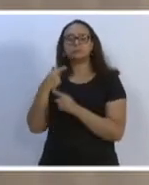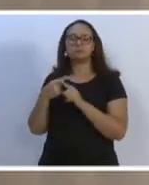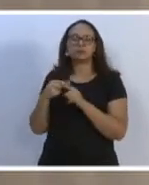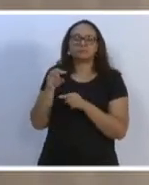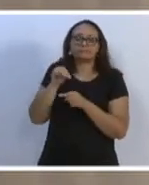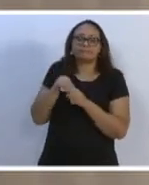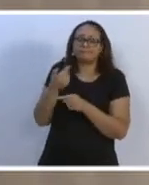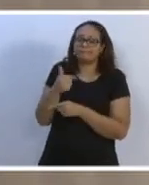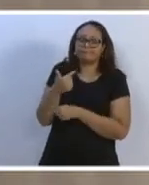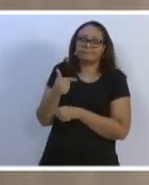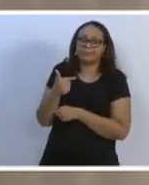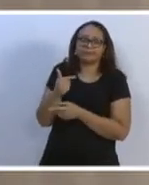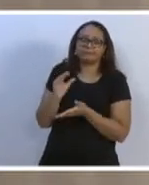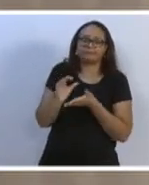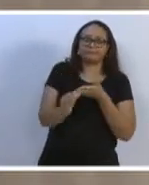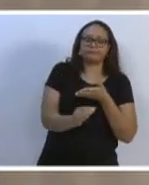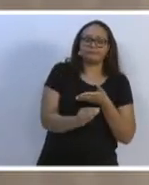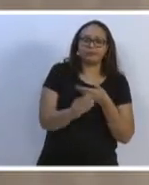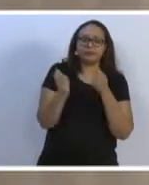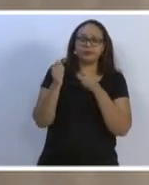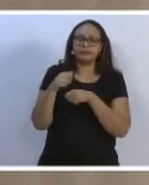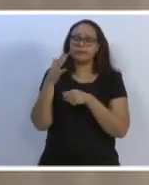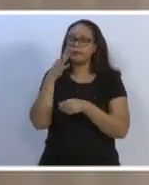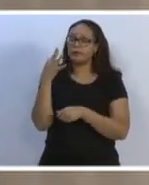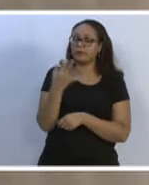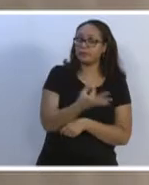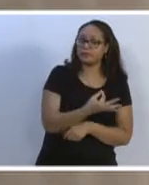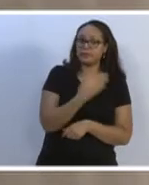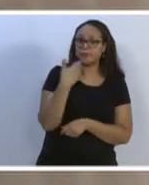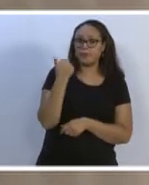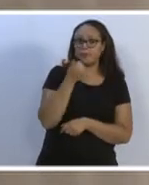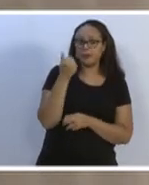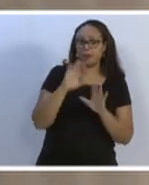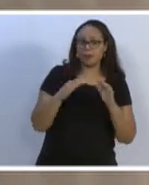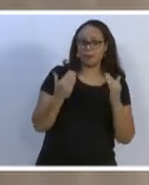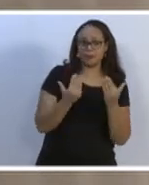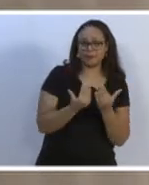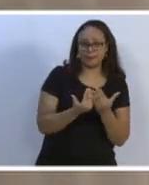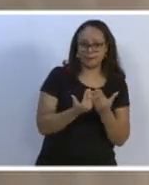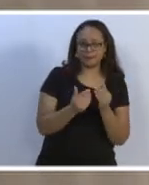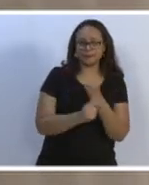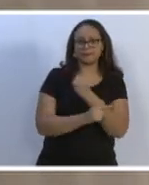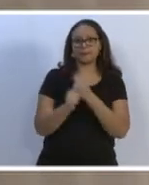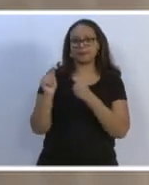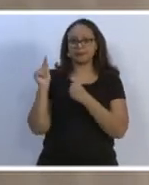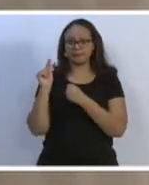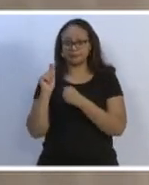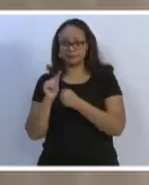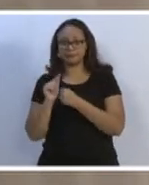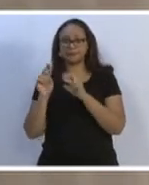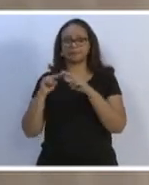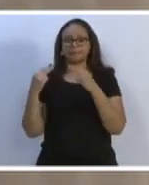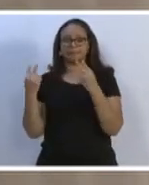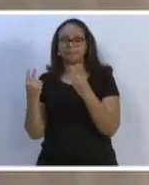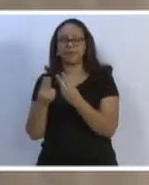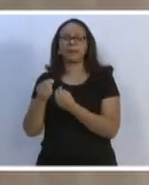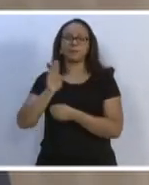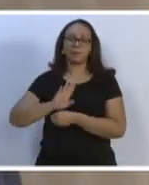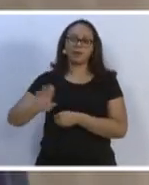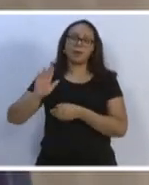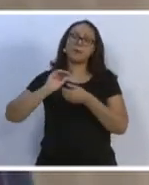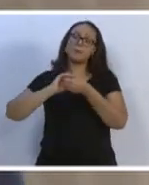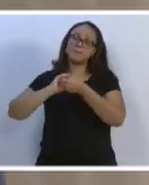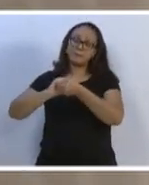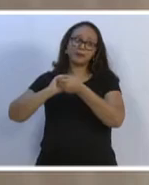podermos fazer um atendimento a contento da comunidade do Grande Garcia, da Grande Velha, da cidade de Manaus. Parabéns